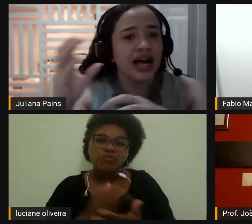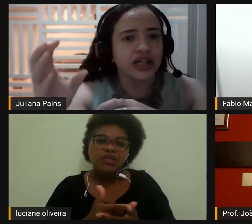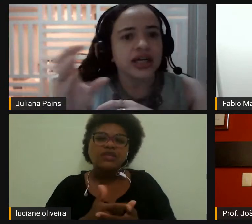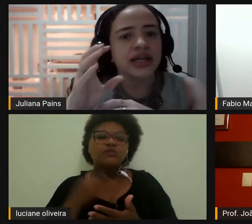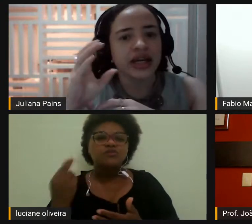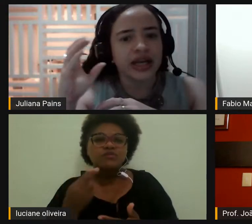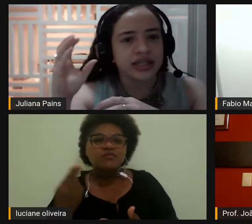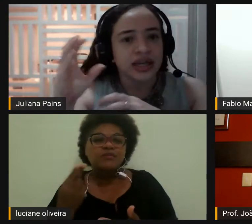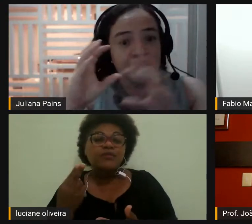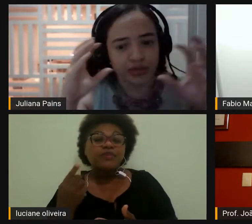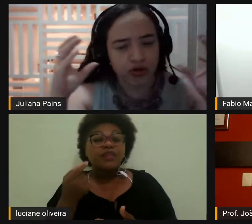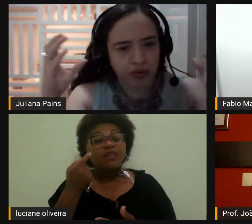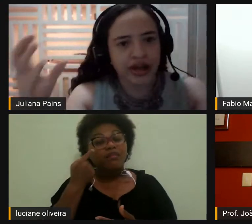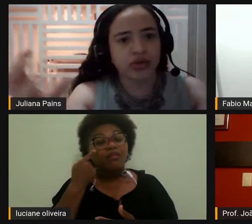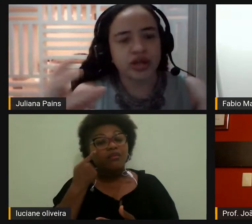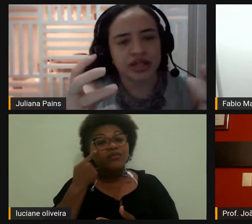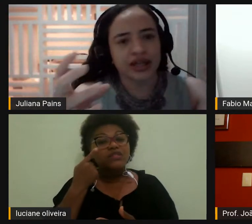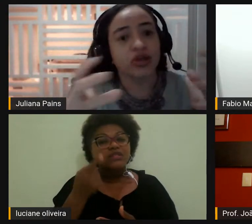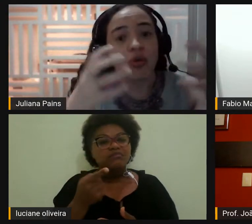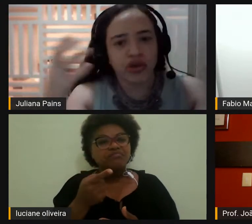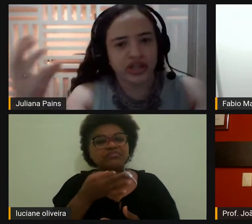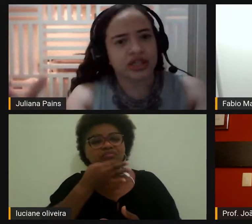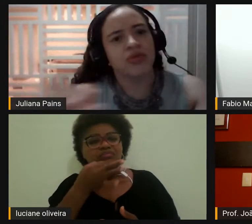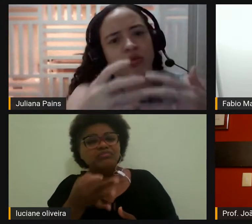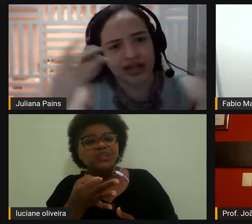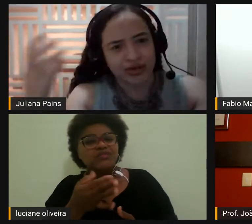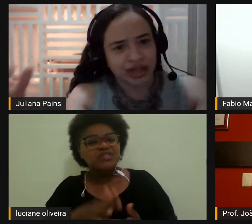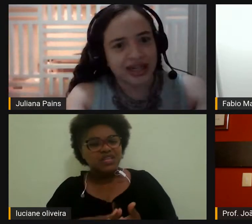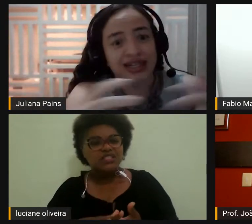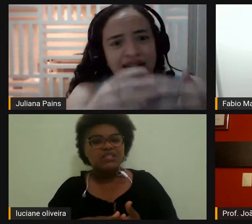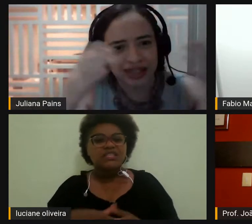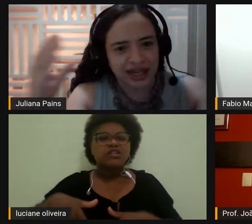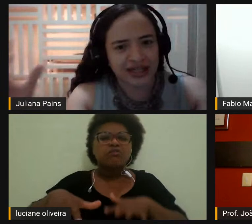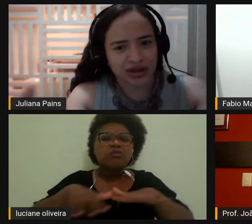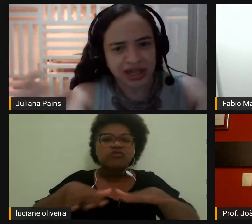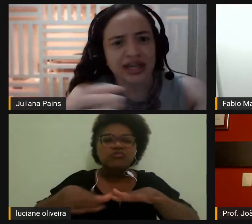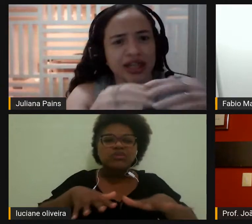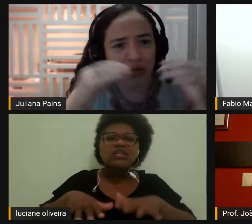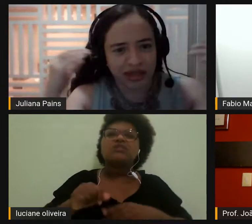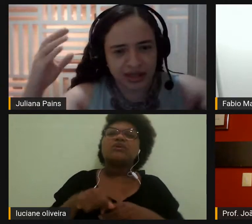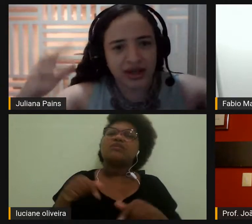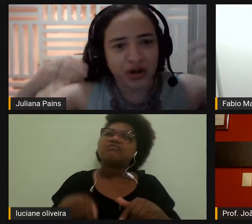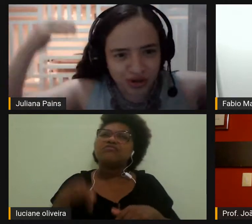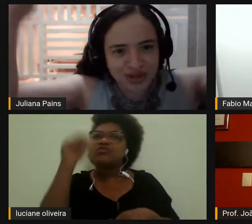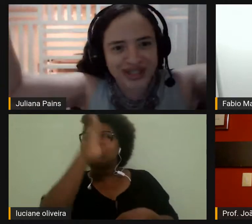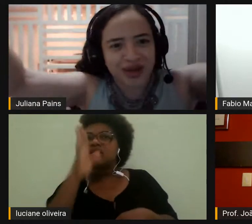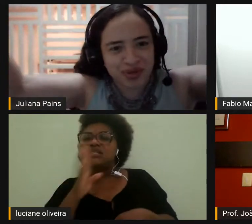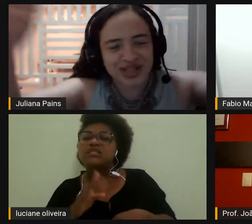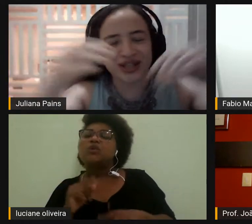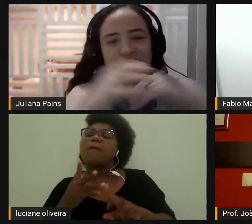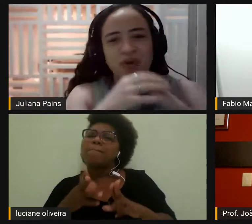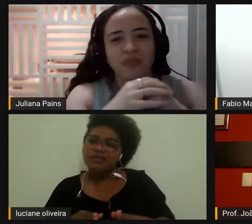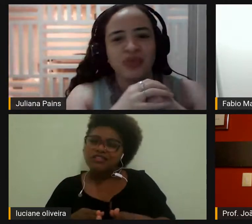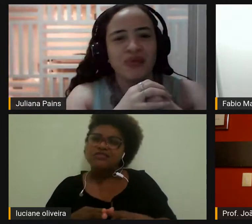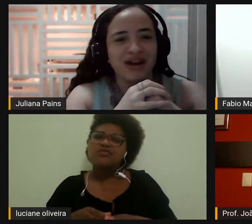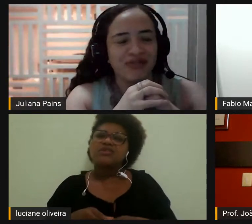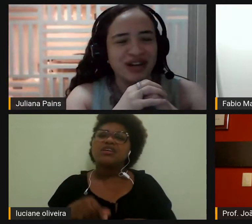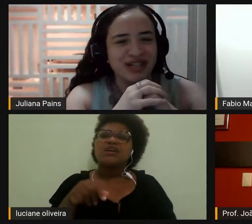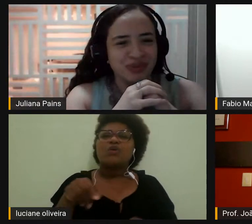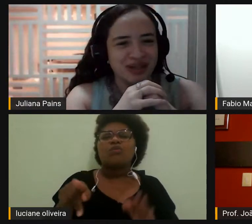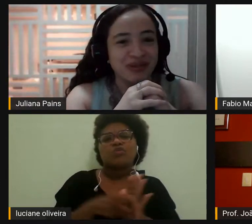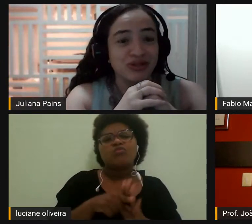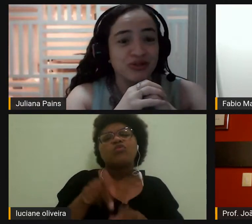você acha que esse esse movimento que está tendo havido que a gente sabe que o Brasil está atrasado em relação a essa questão mas eu digo assim né pensando